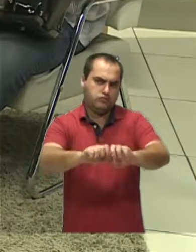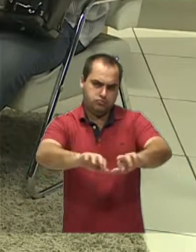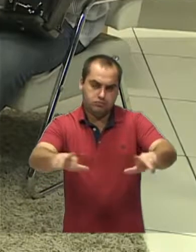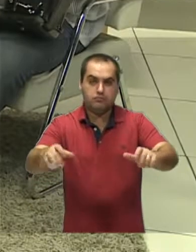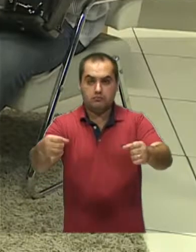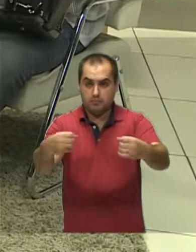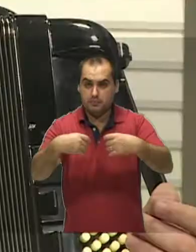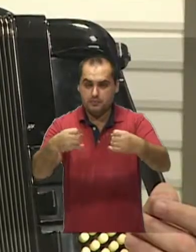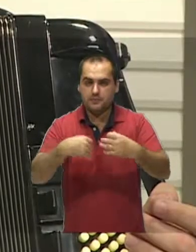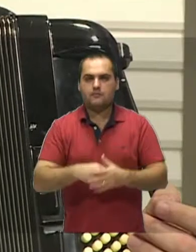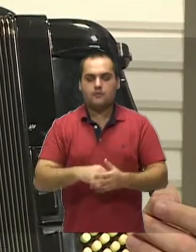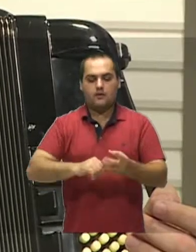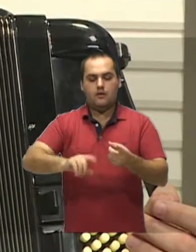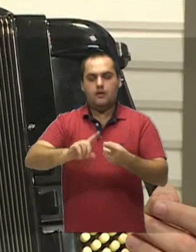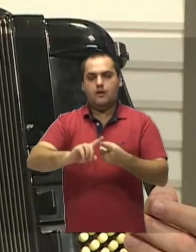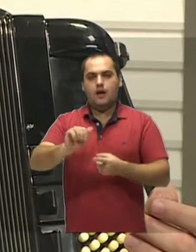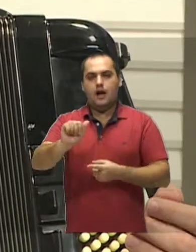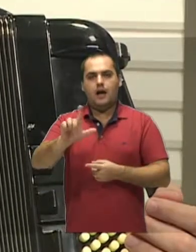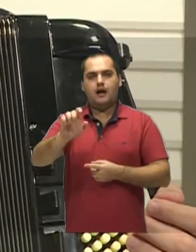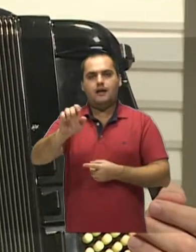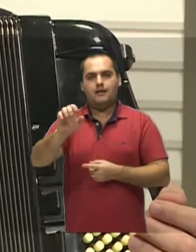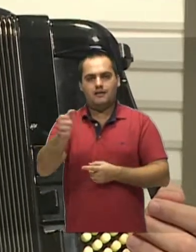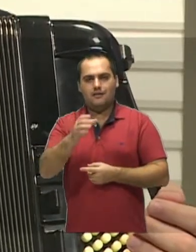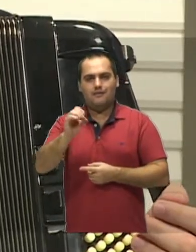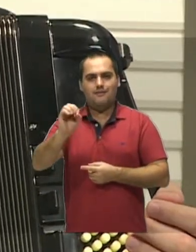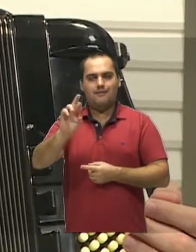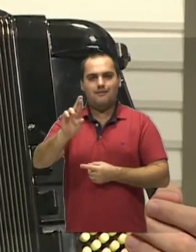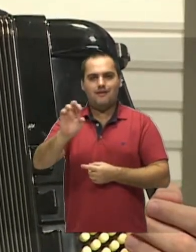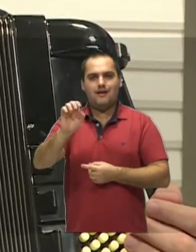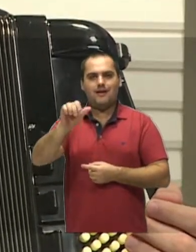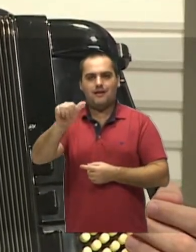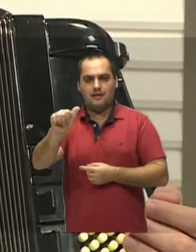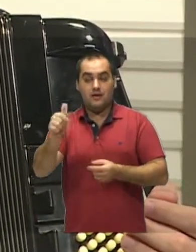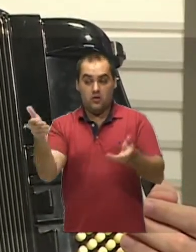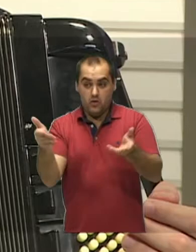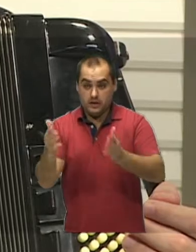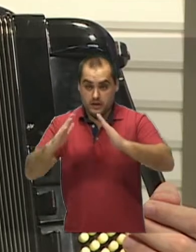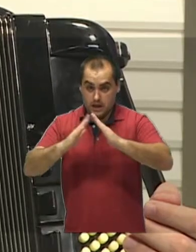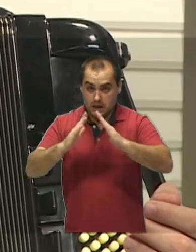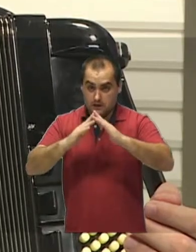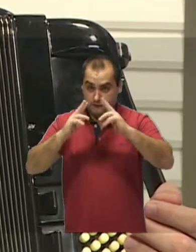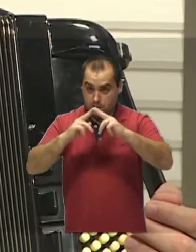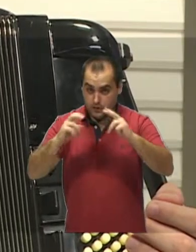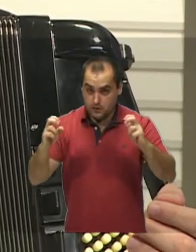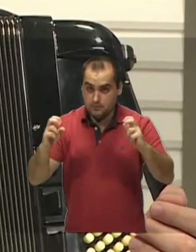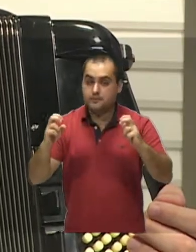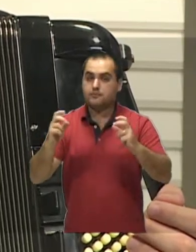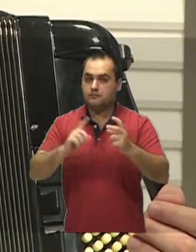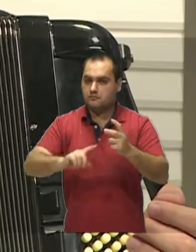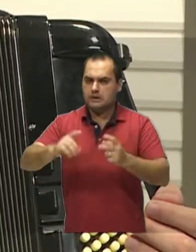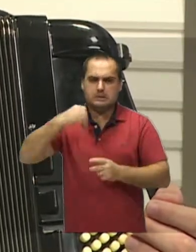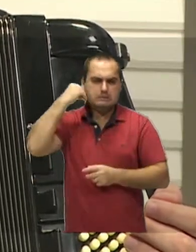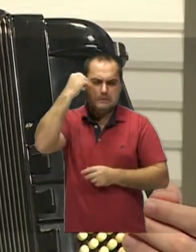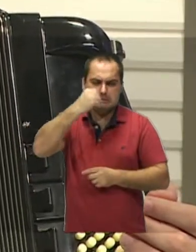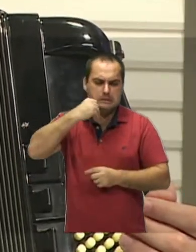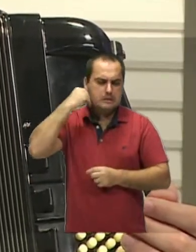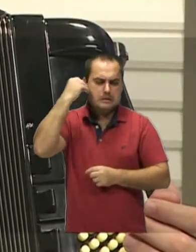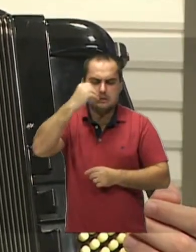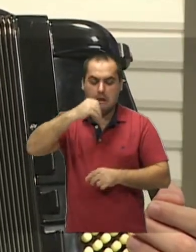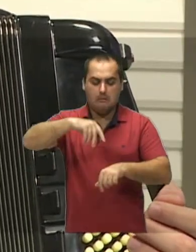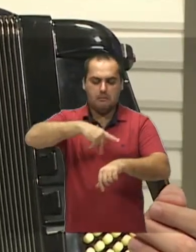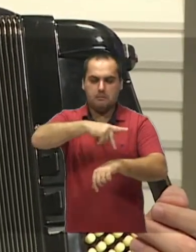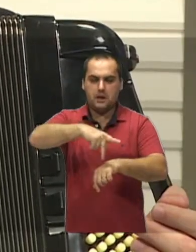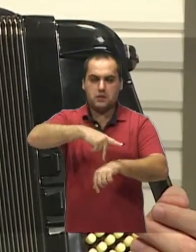Aí tem o caso do Alegre Correia, que é um grande músico que hoje em dia mora em Florianópolis, músico com uma experiência internacional